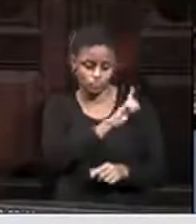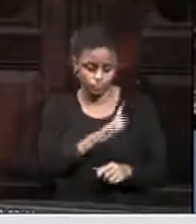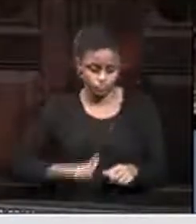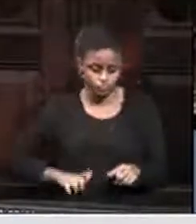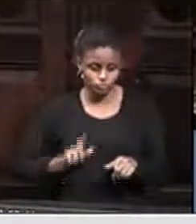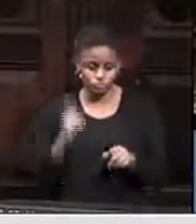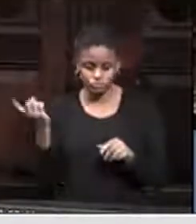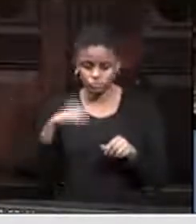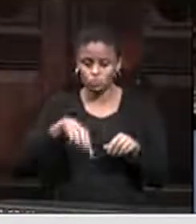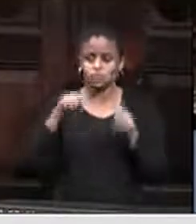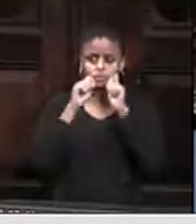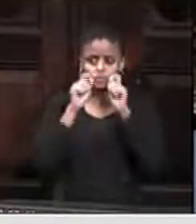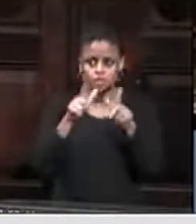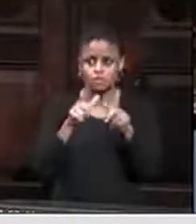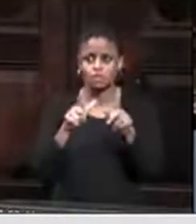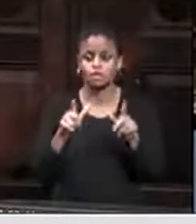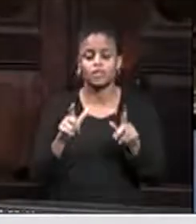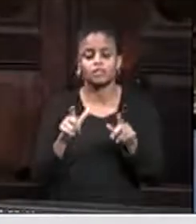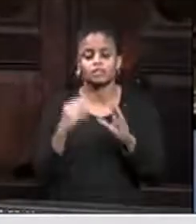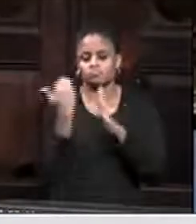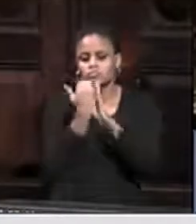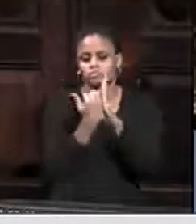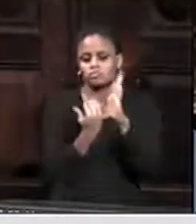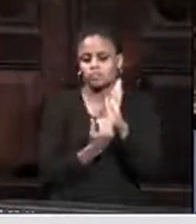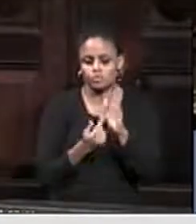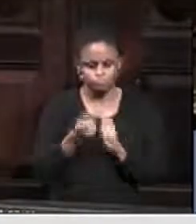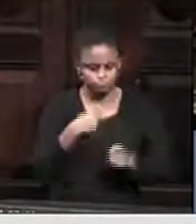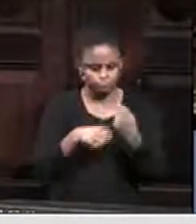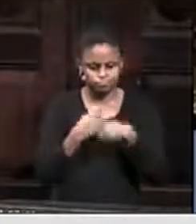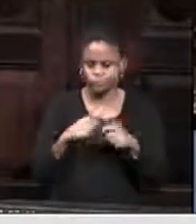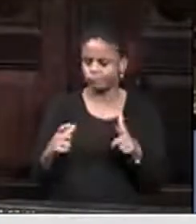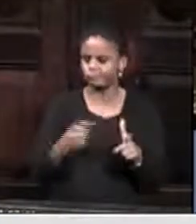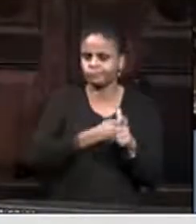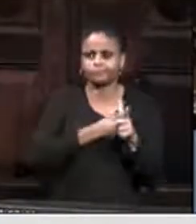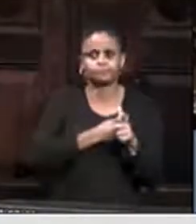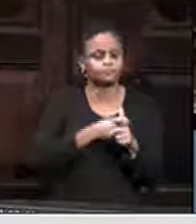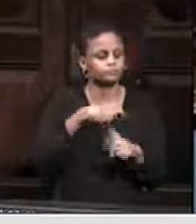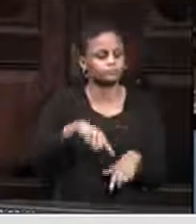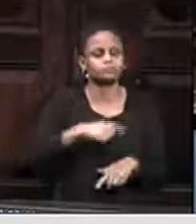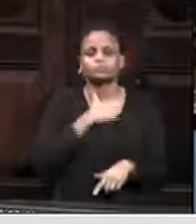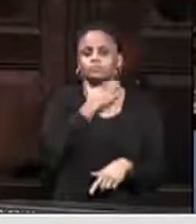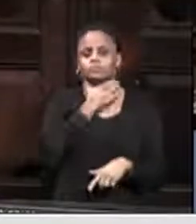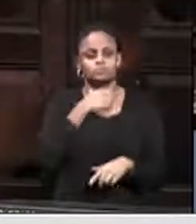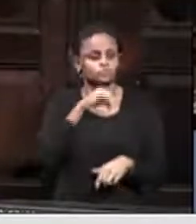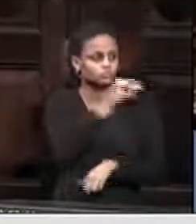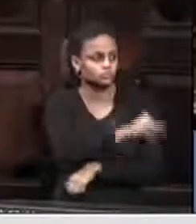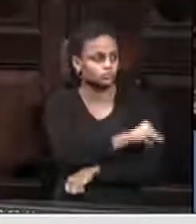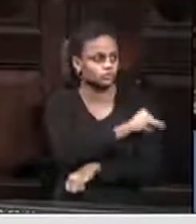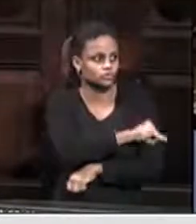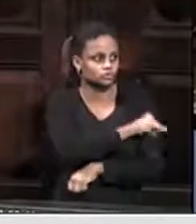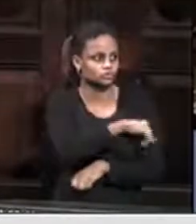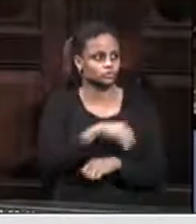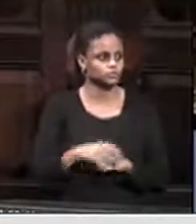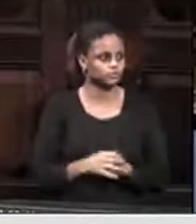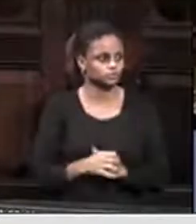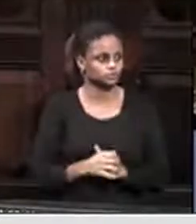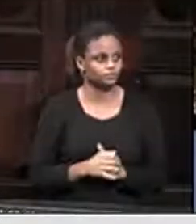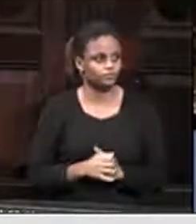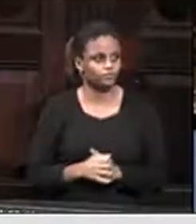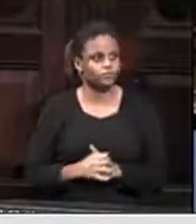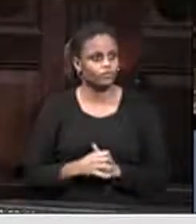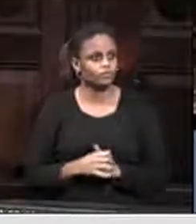a calamidade nas contas públicas do Estado, da administração financeira do Estado. É um cenário de terra arrasada em várias